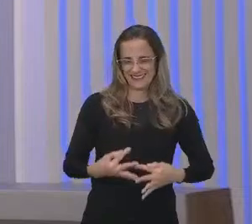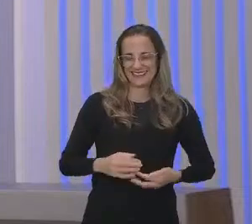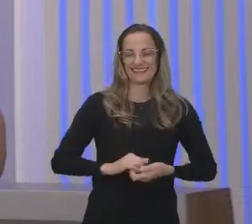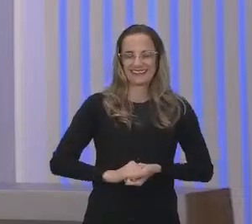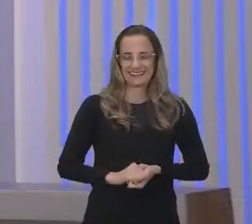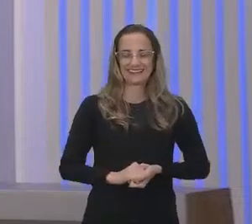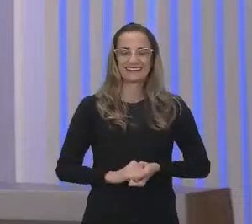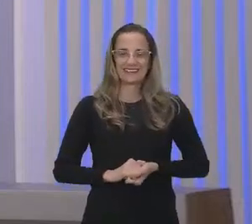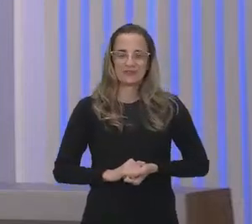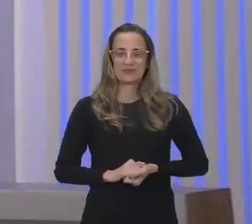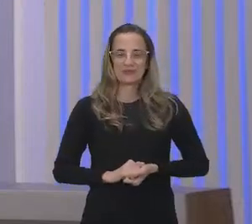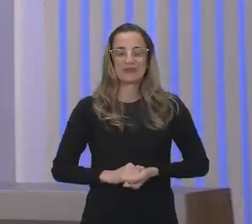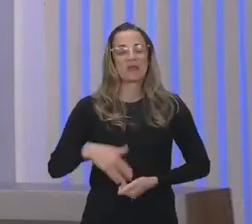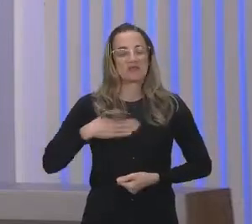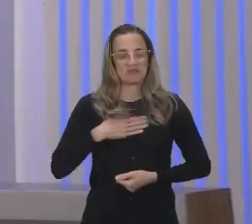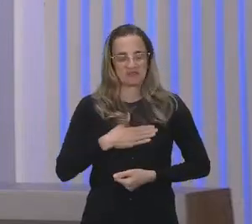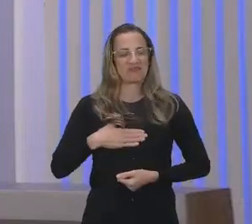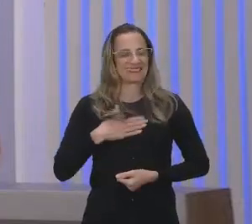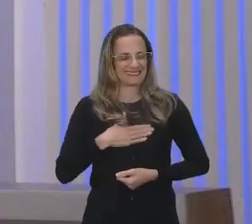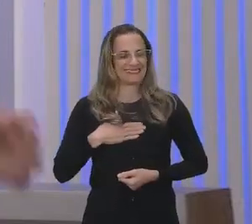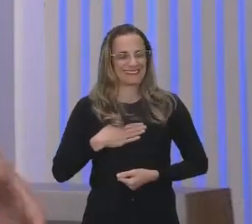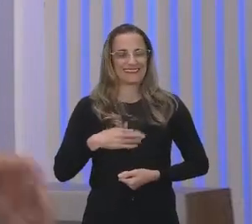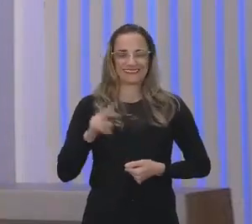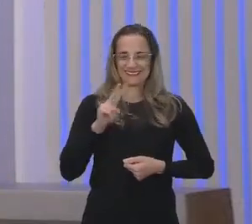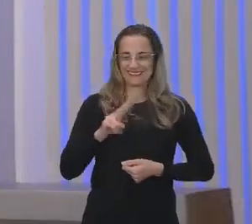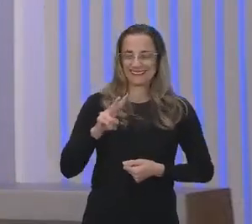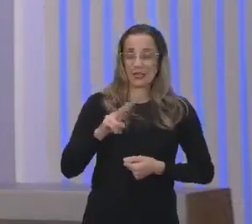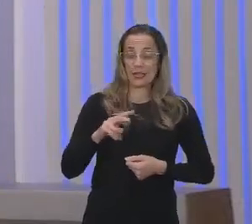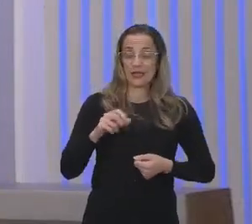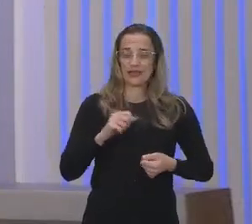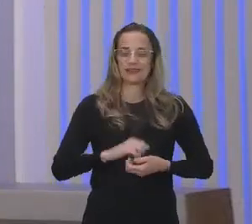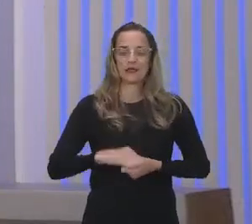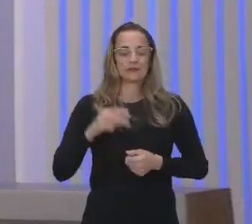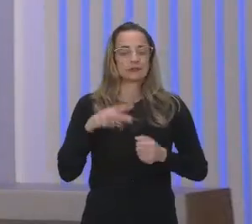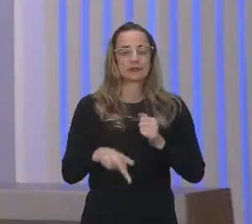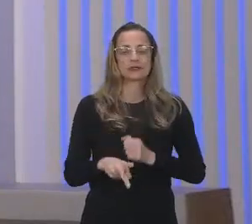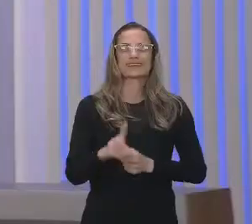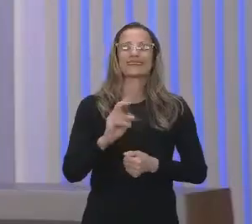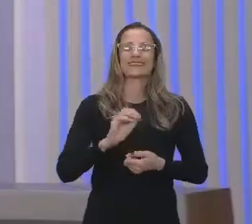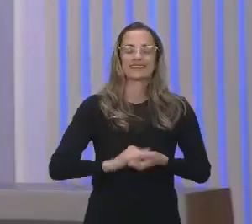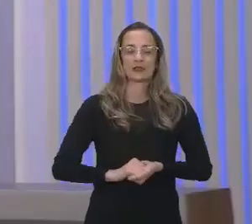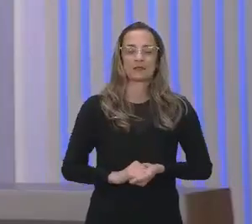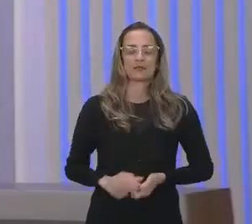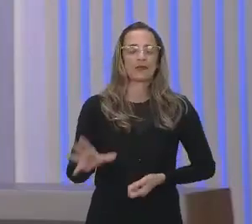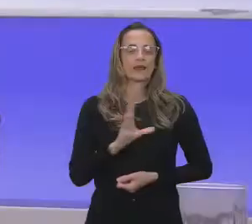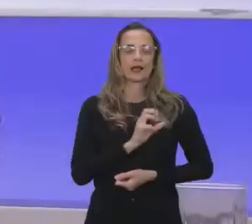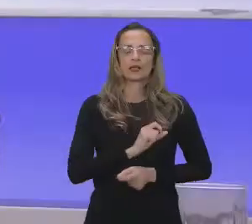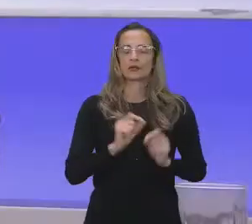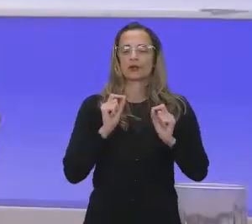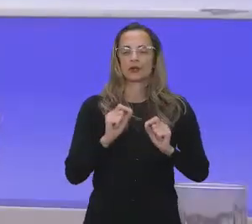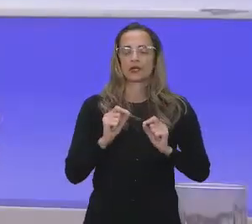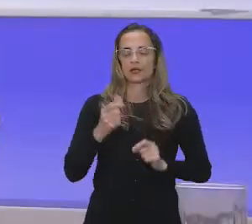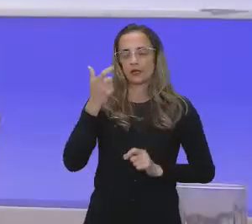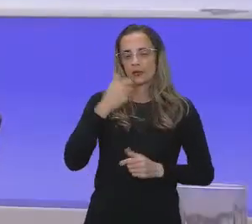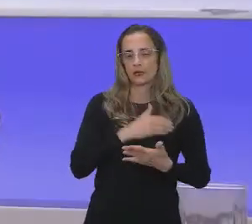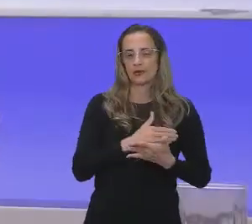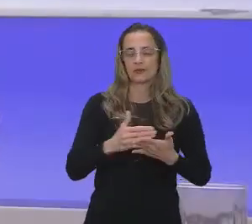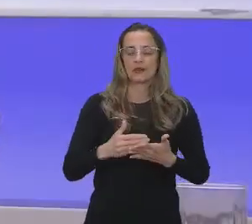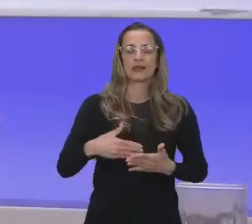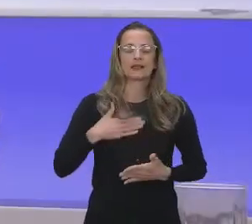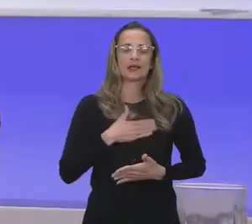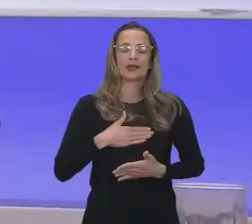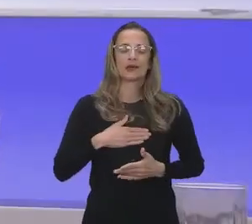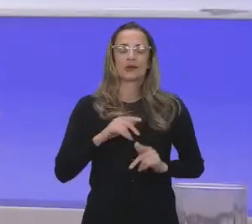interessante. Então, estou gostando de ver. Mas a gente pode dar continuidade. Eu adoro que eu comecei a ter gosto